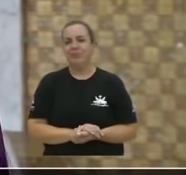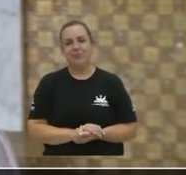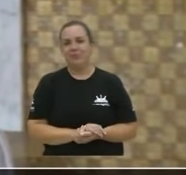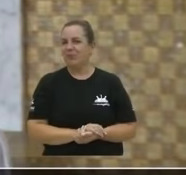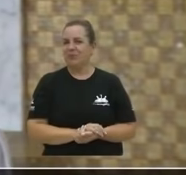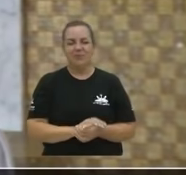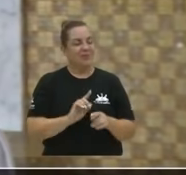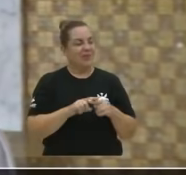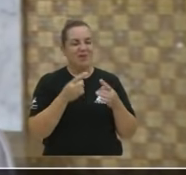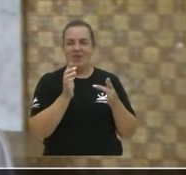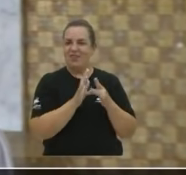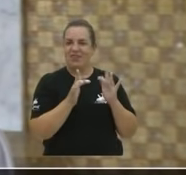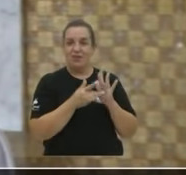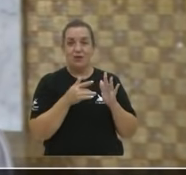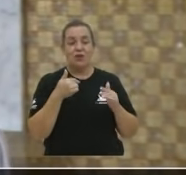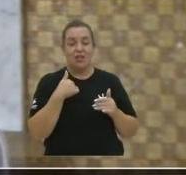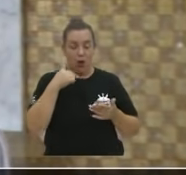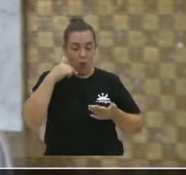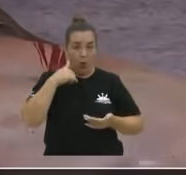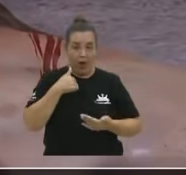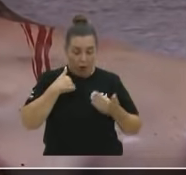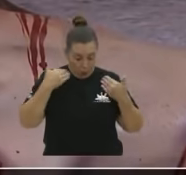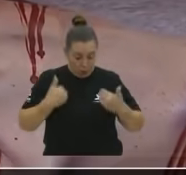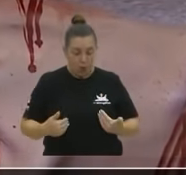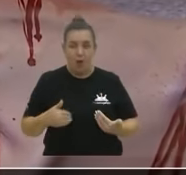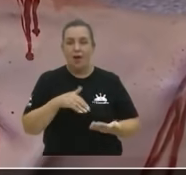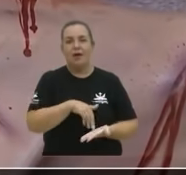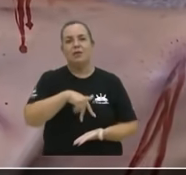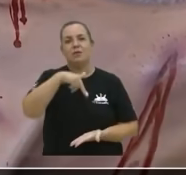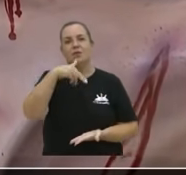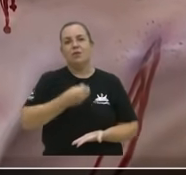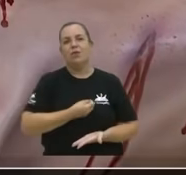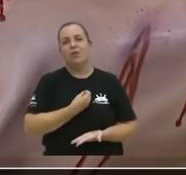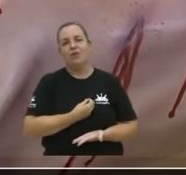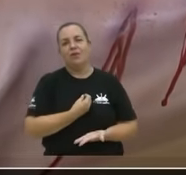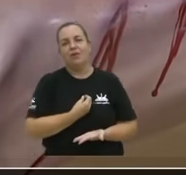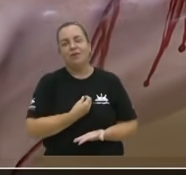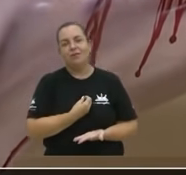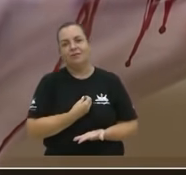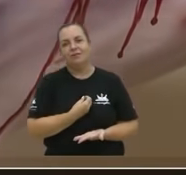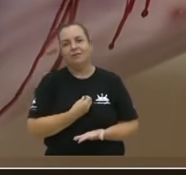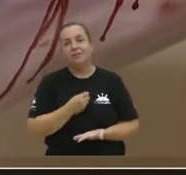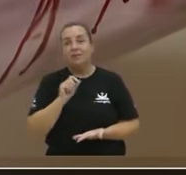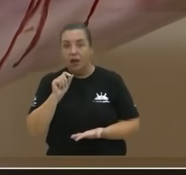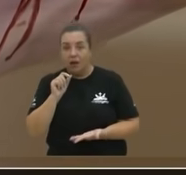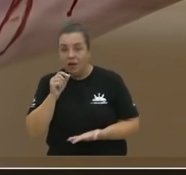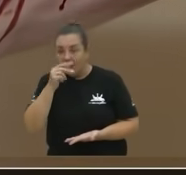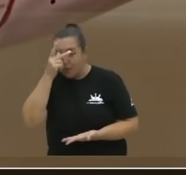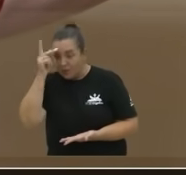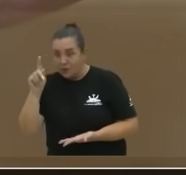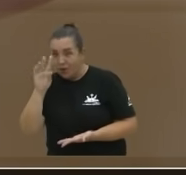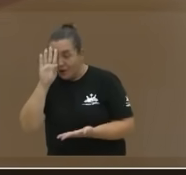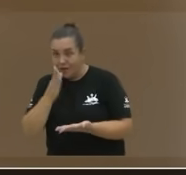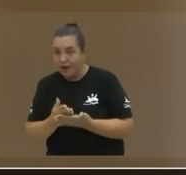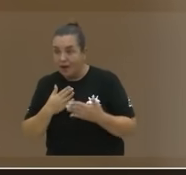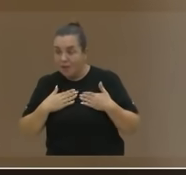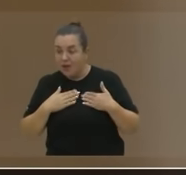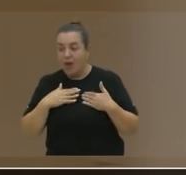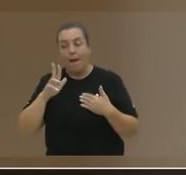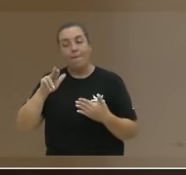Mas ele disse: eu sou a ressurreição e a vida. Quem crê em mim nunca morrerá. Crês